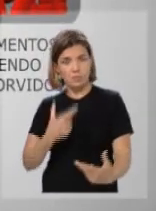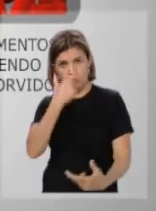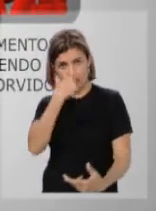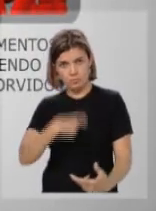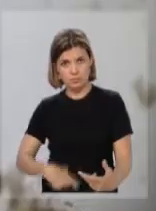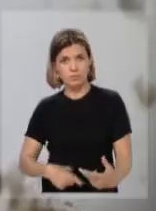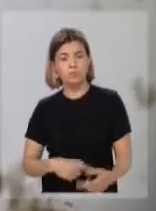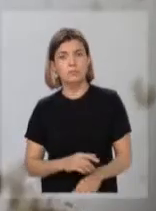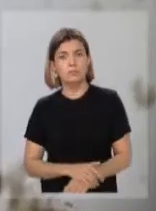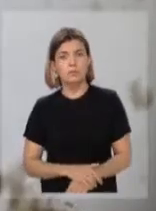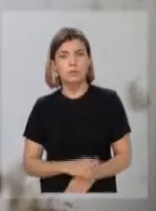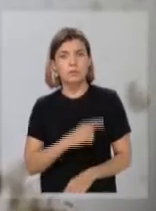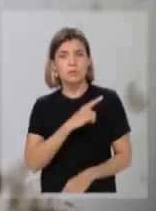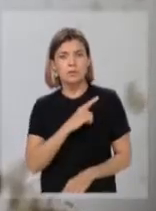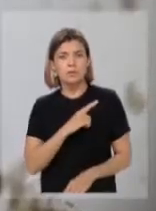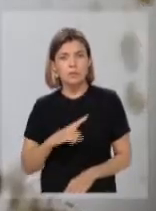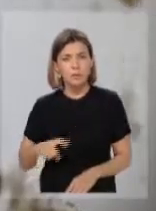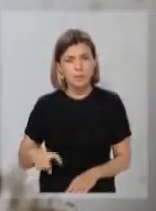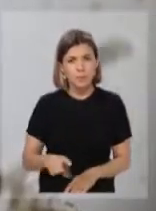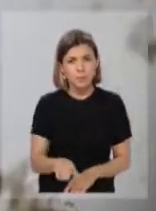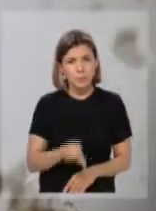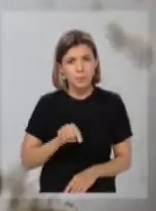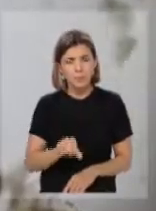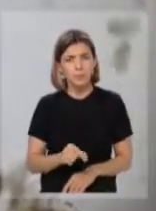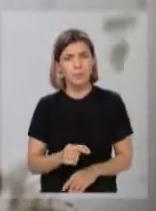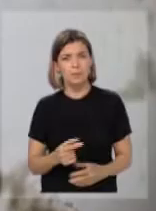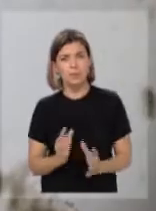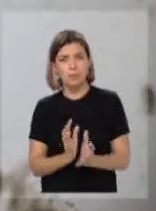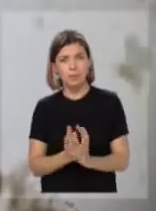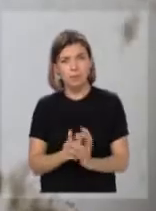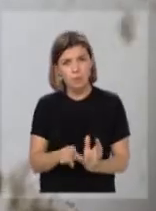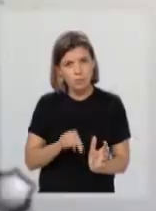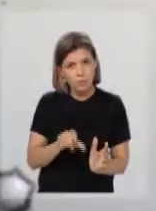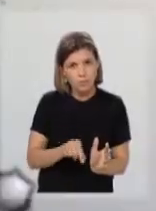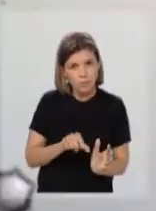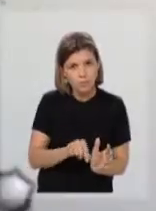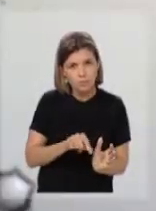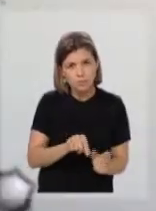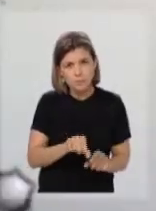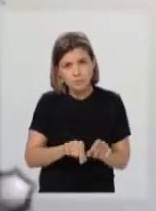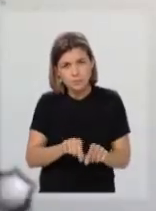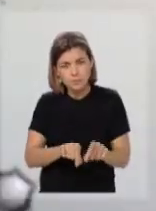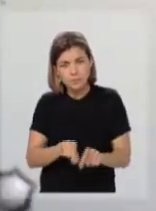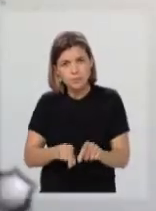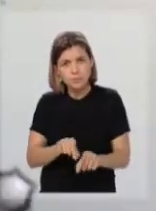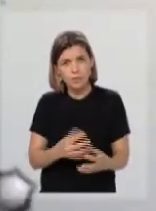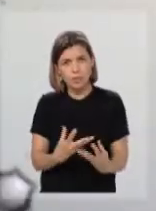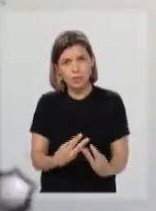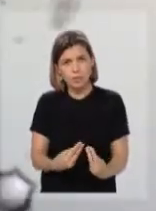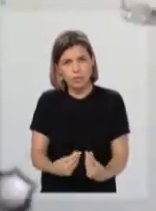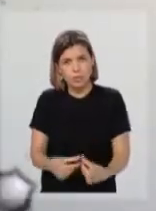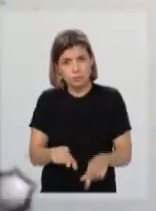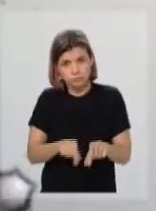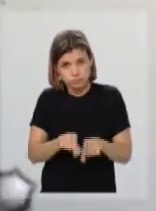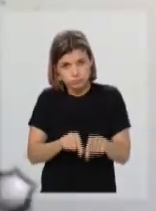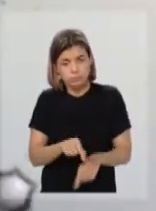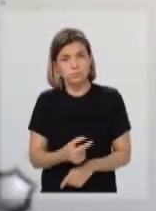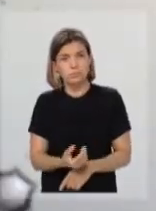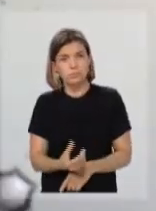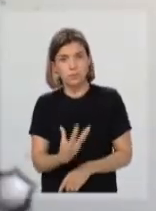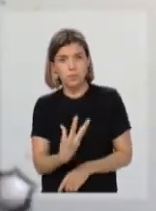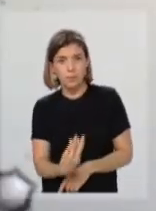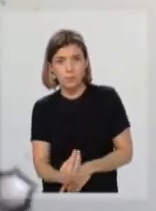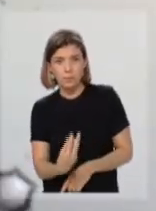Na dieta dos rotíferos entram bactérias, algas, protozoários e matéria orgânica em decomposição.